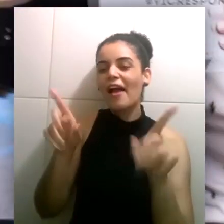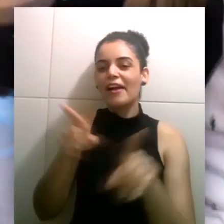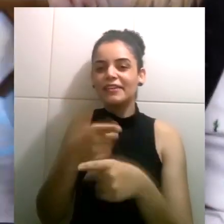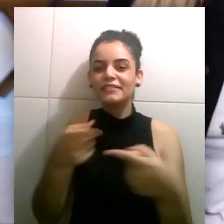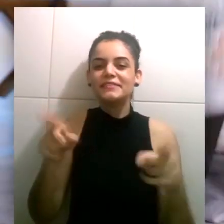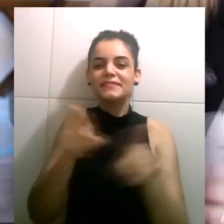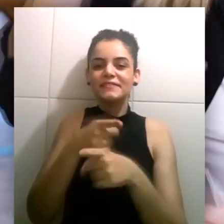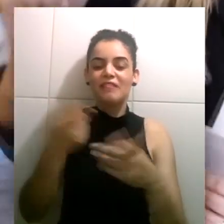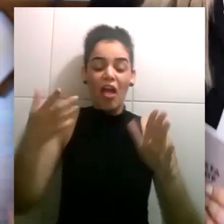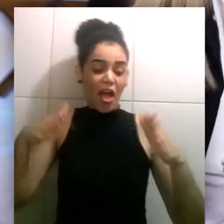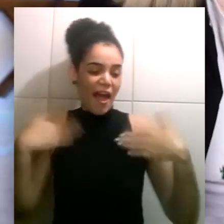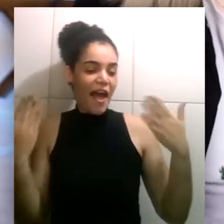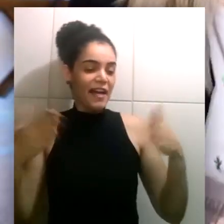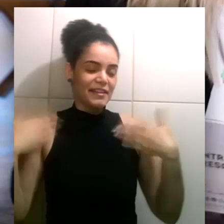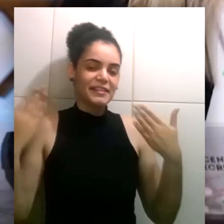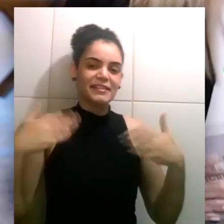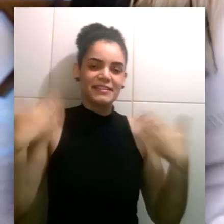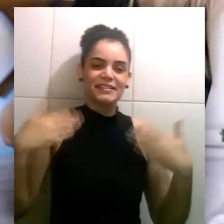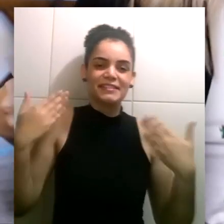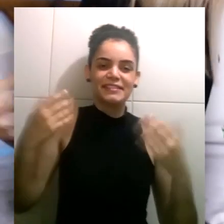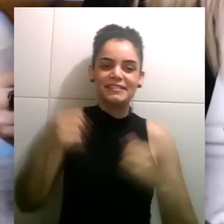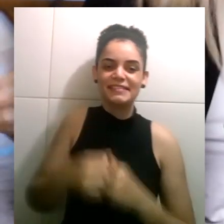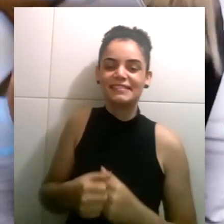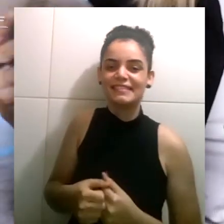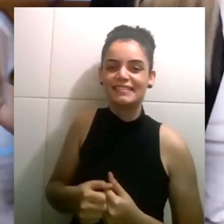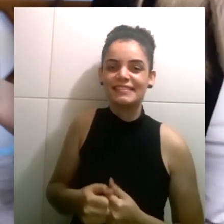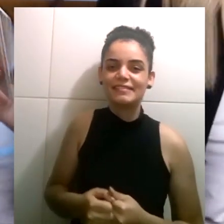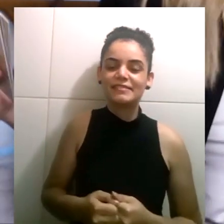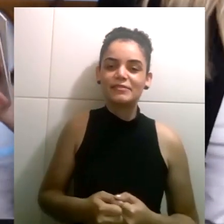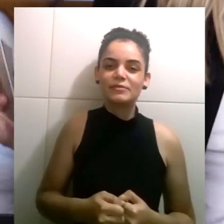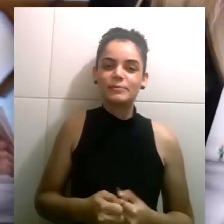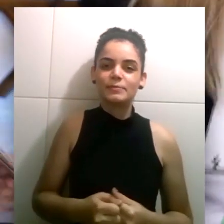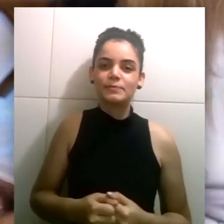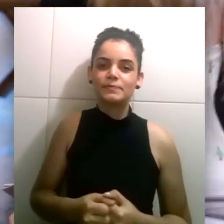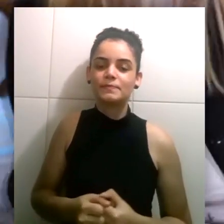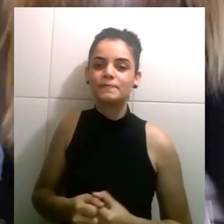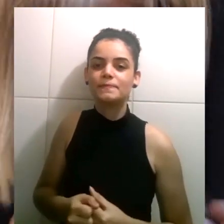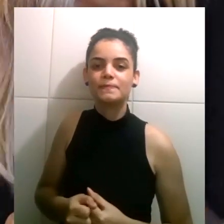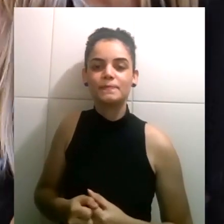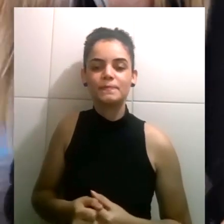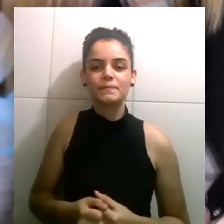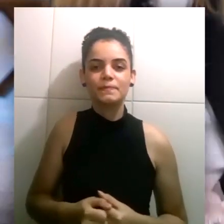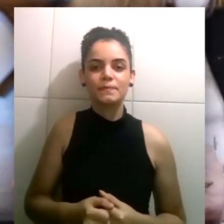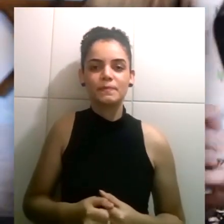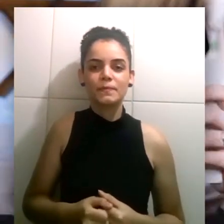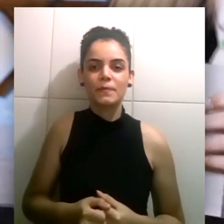Unção de alegria. Mas é porque eu fico rindo demais e o povo fica falando que ela tá unção da alegria.